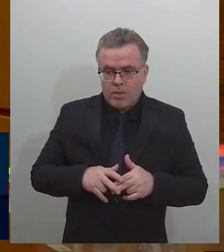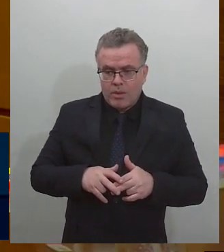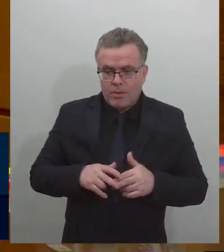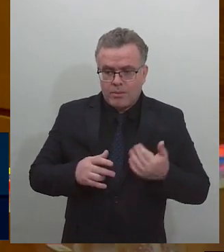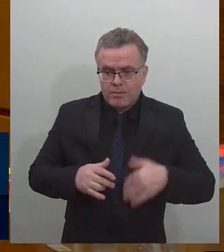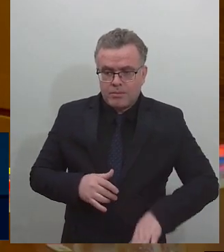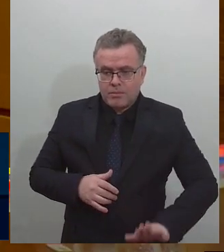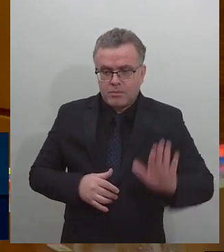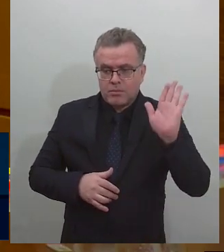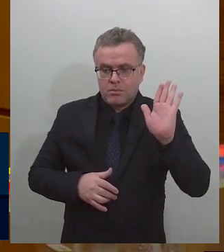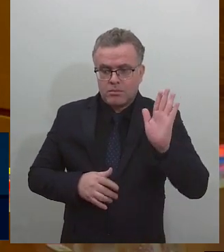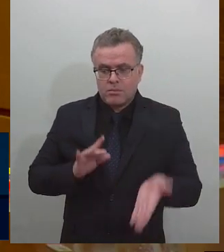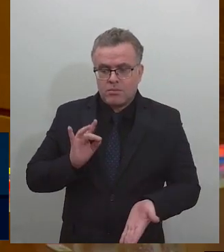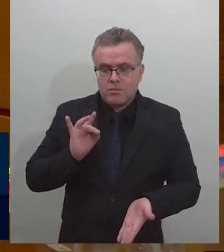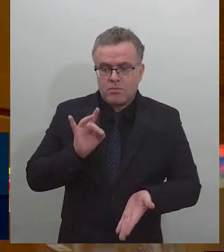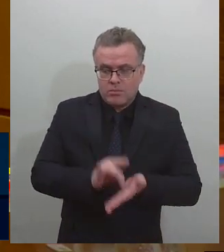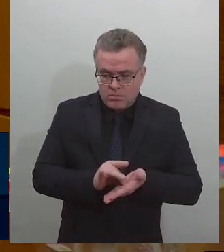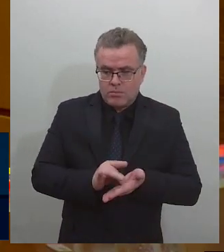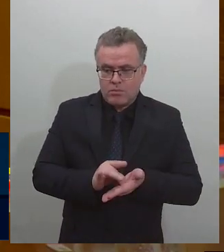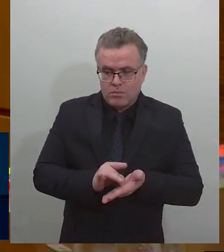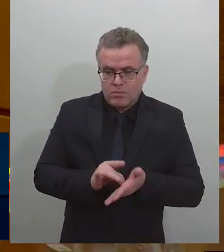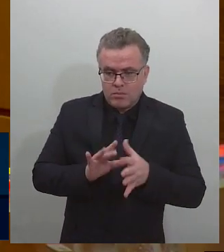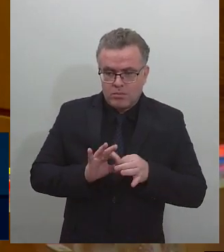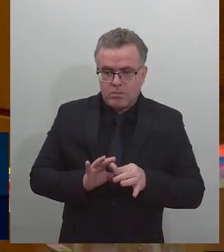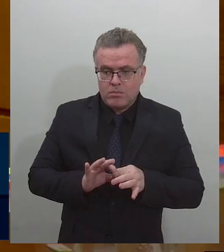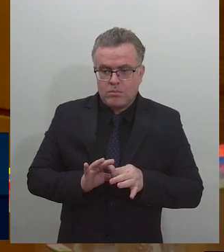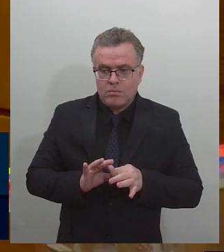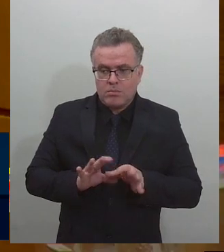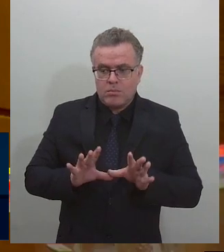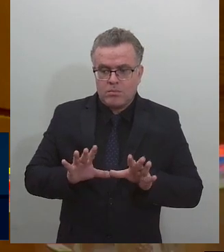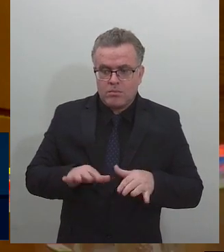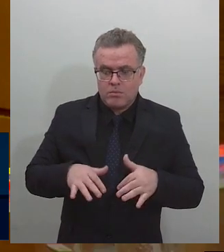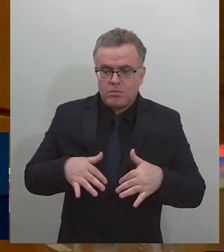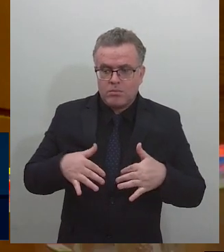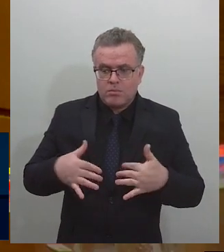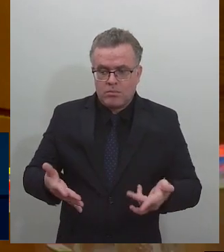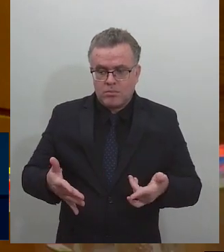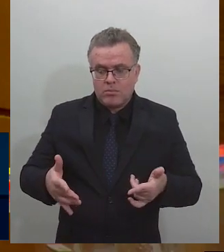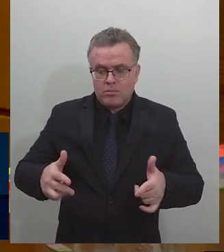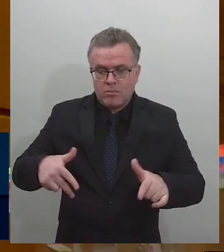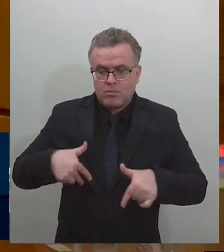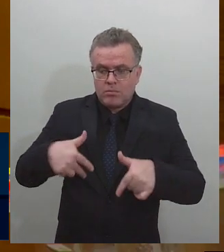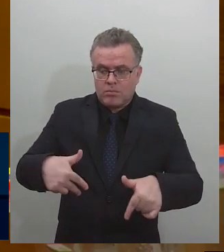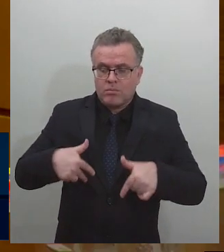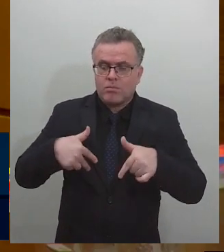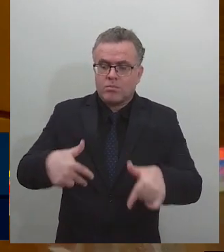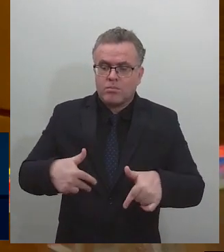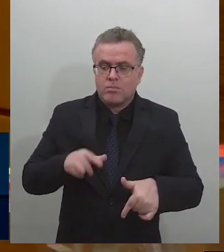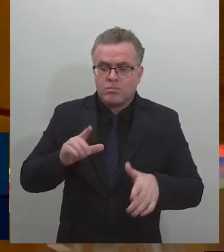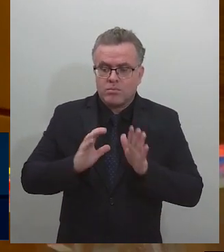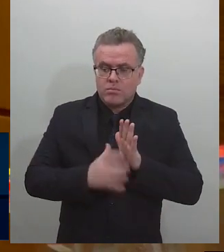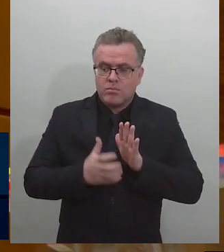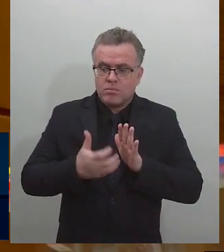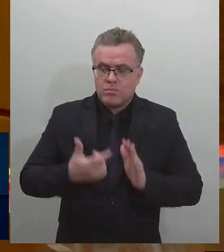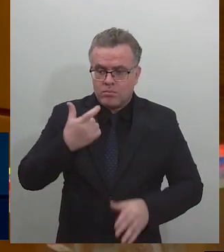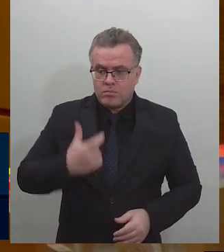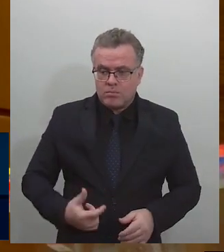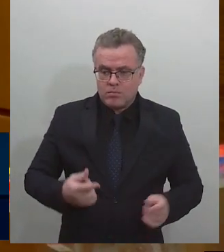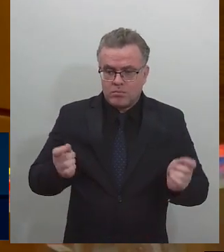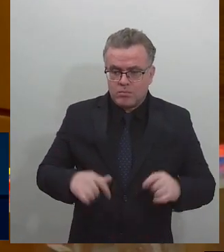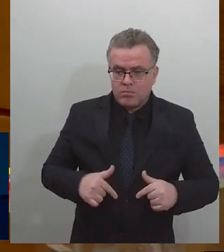à disposição da militância e da direção do partido para disputar as eleições